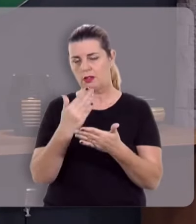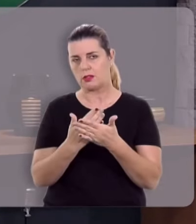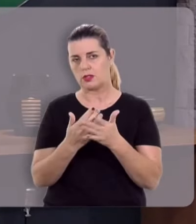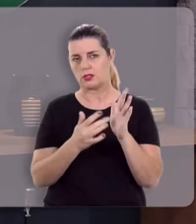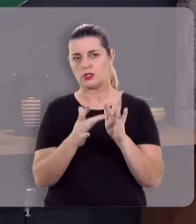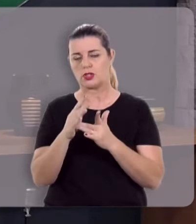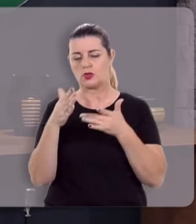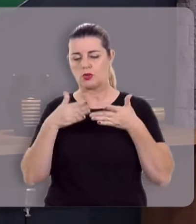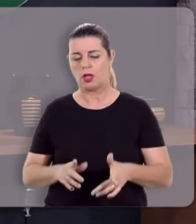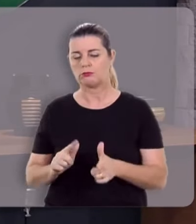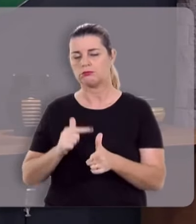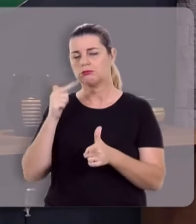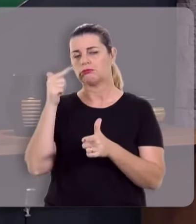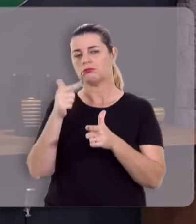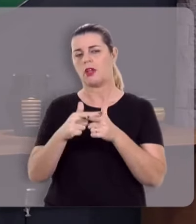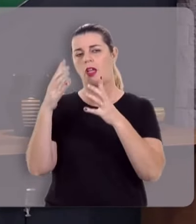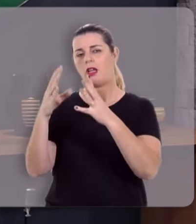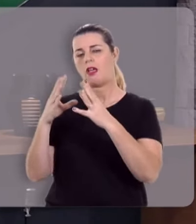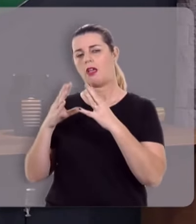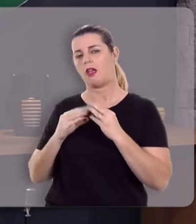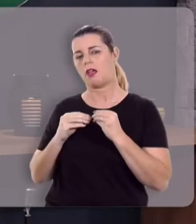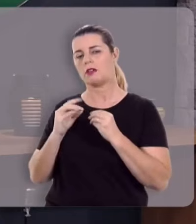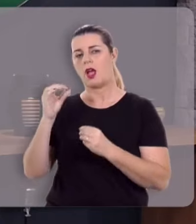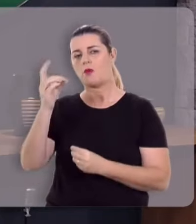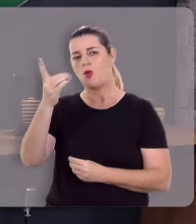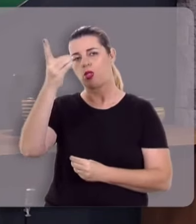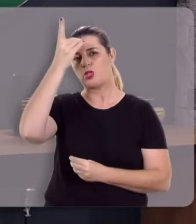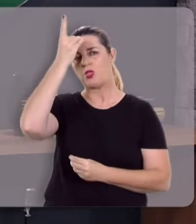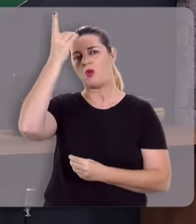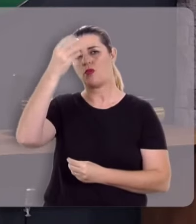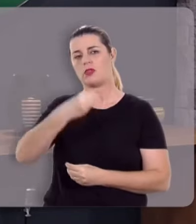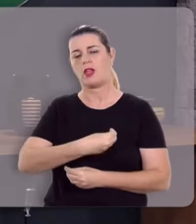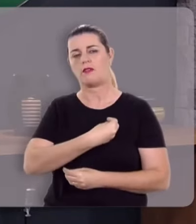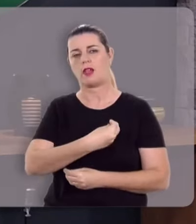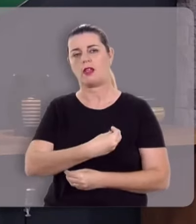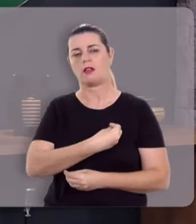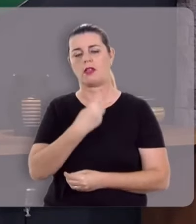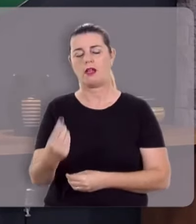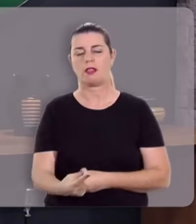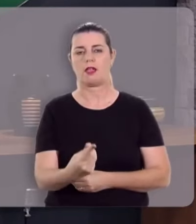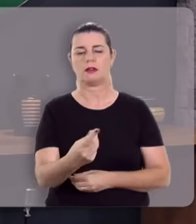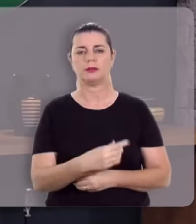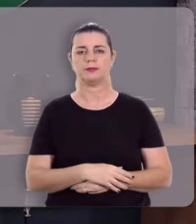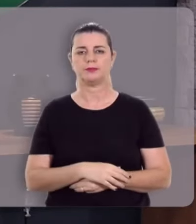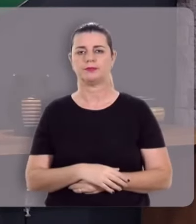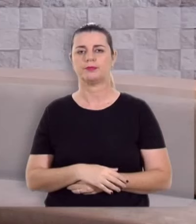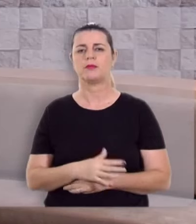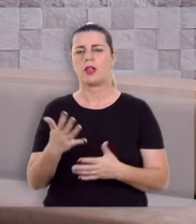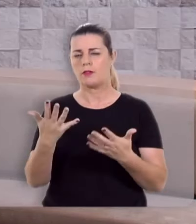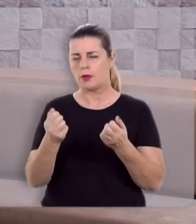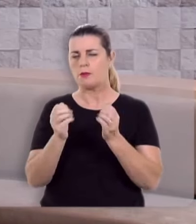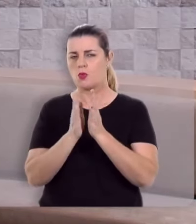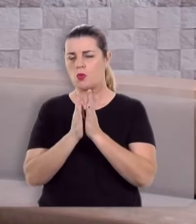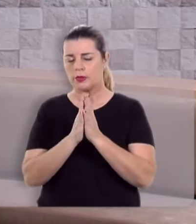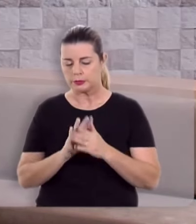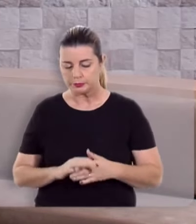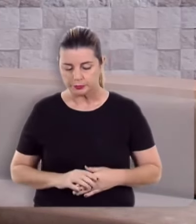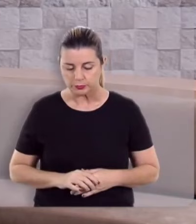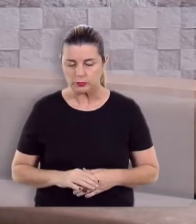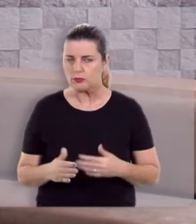você nasce de novo e recebe o dom da vida eterna. Eu vou orar com você,